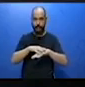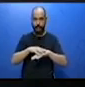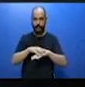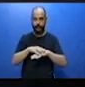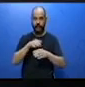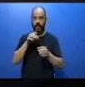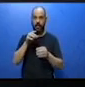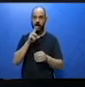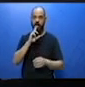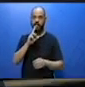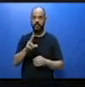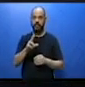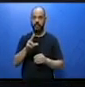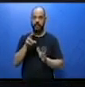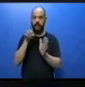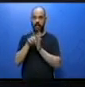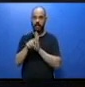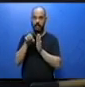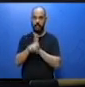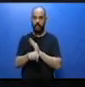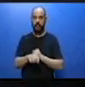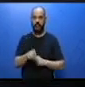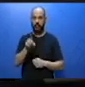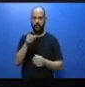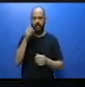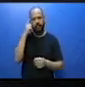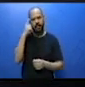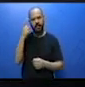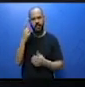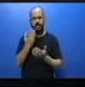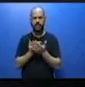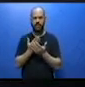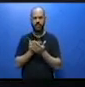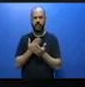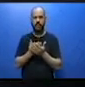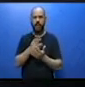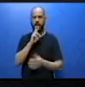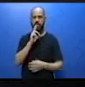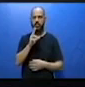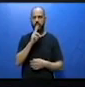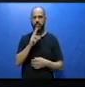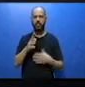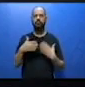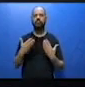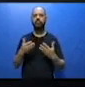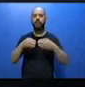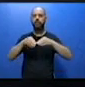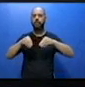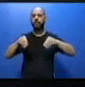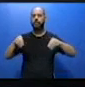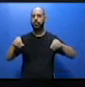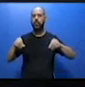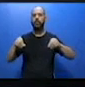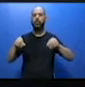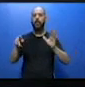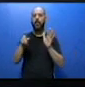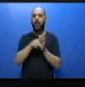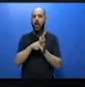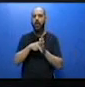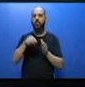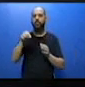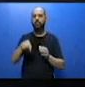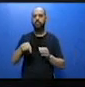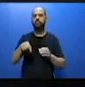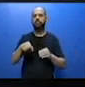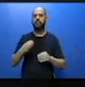já vai pensando no que nós estudamos, já vai respondendo. Que tipo de solo é mais apropriado para a